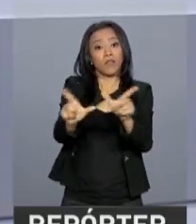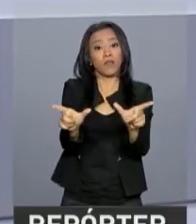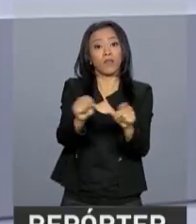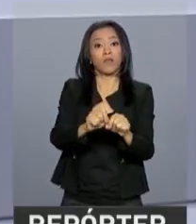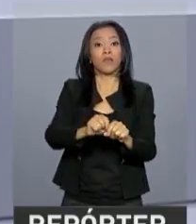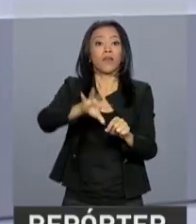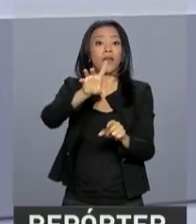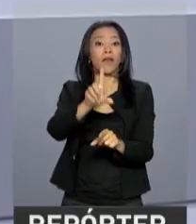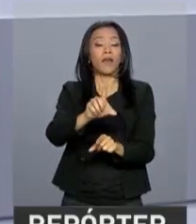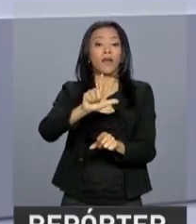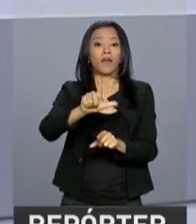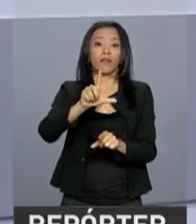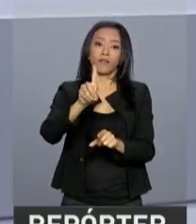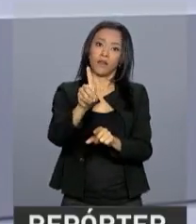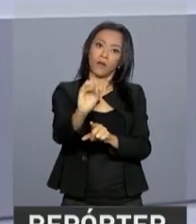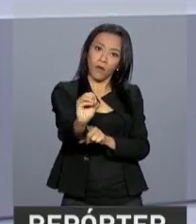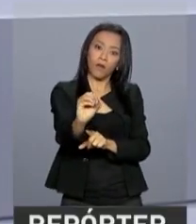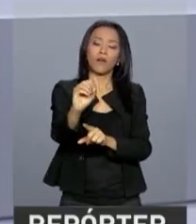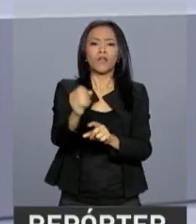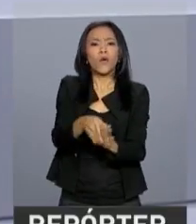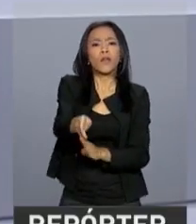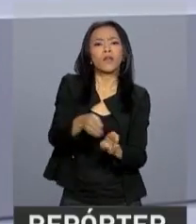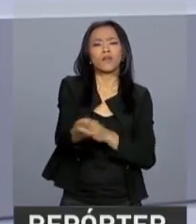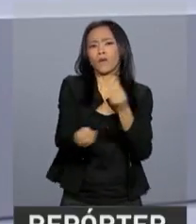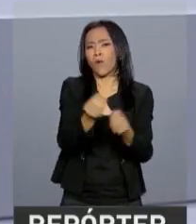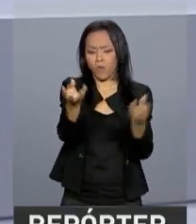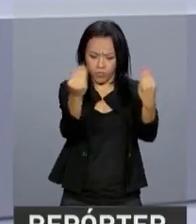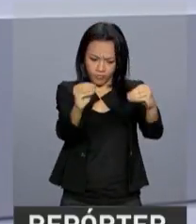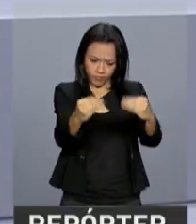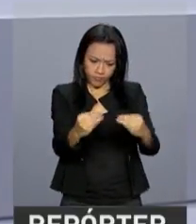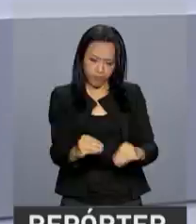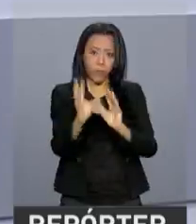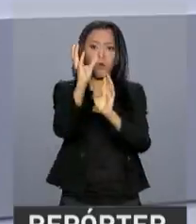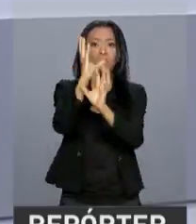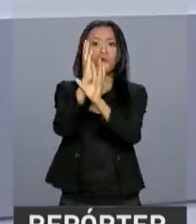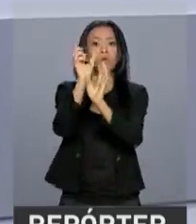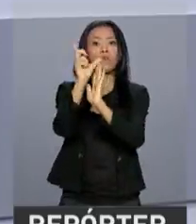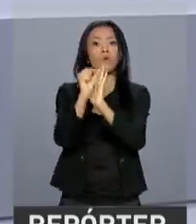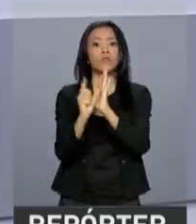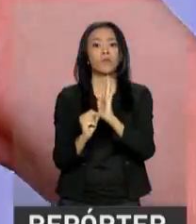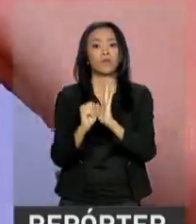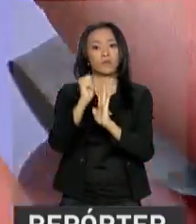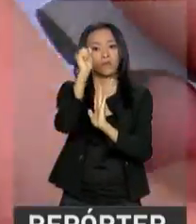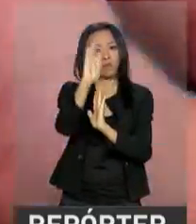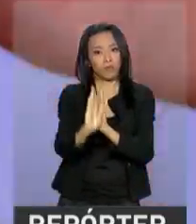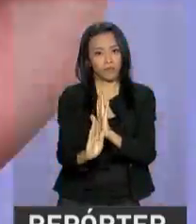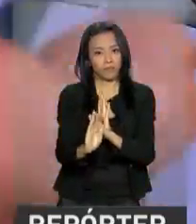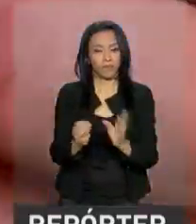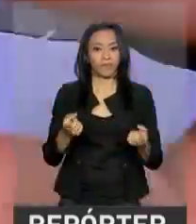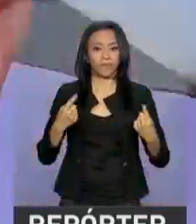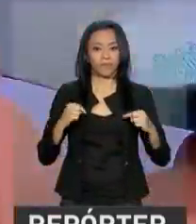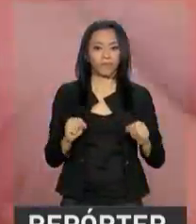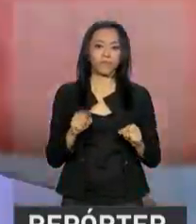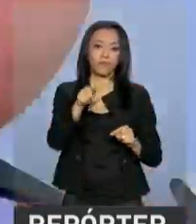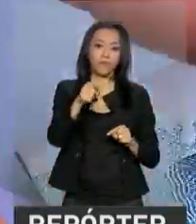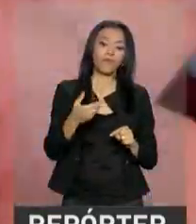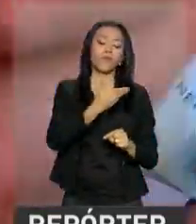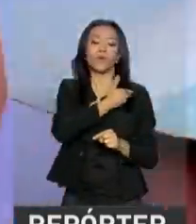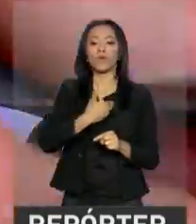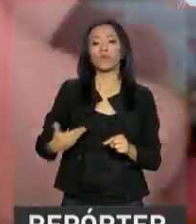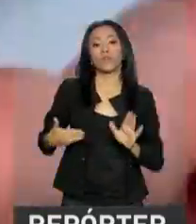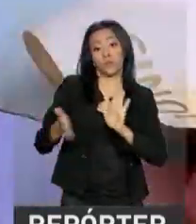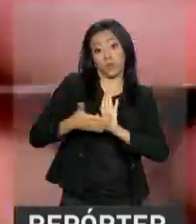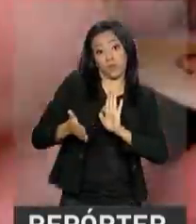2019 que orienta como deve ser elaborado o orçamento do país o governo propõe um salário